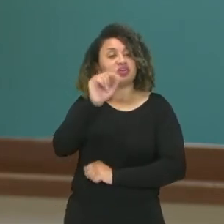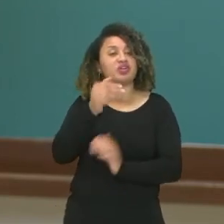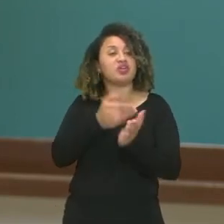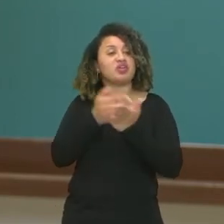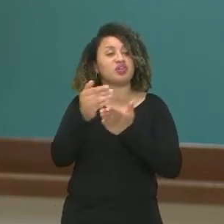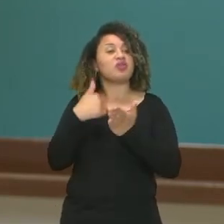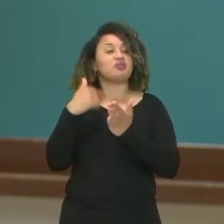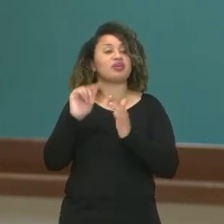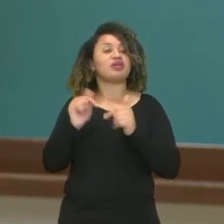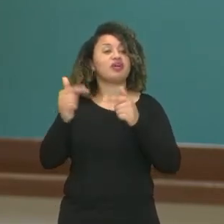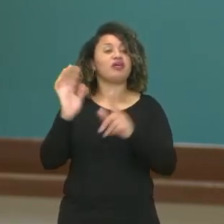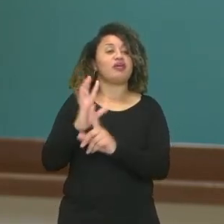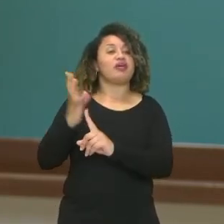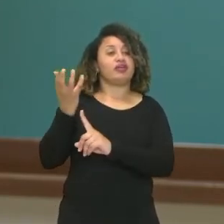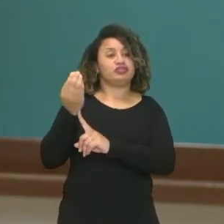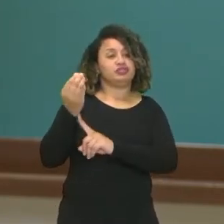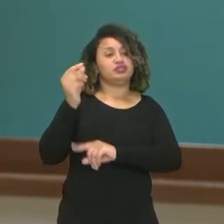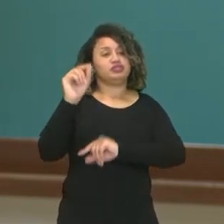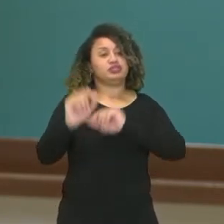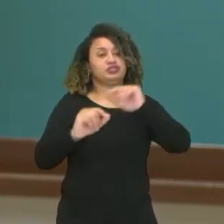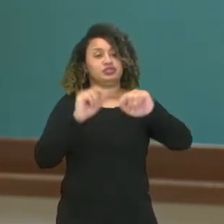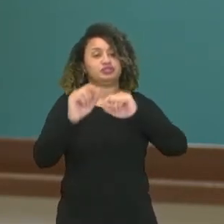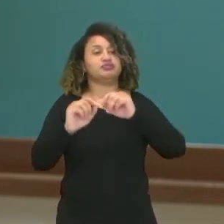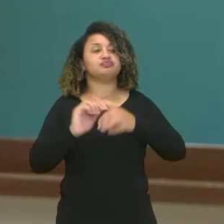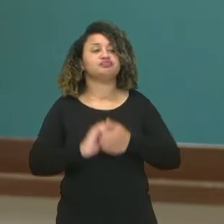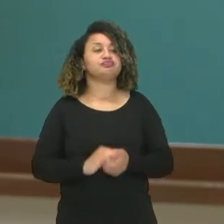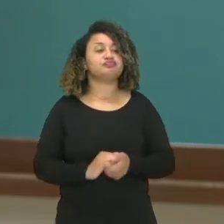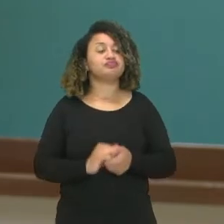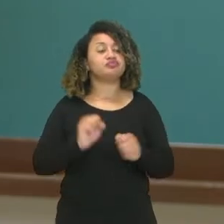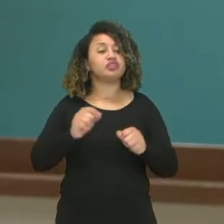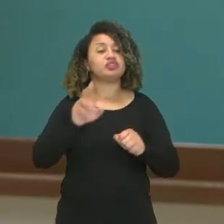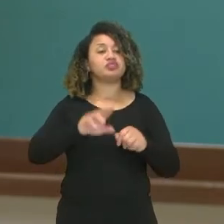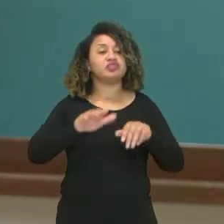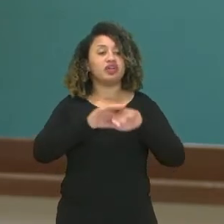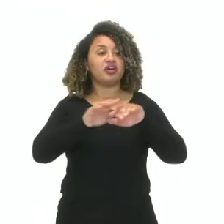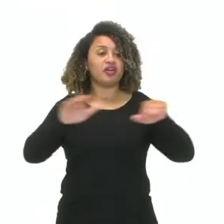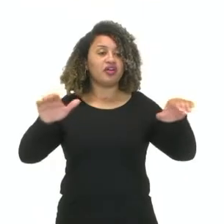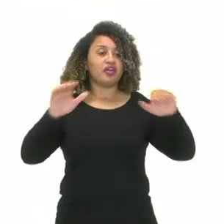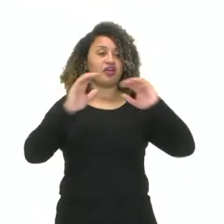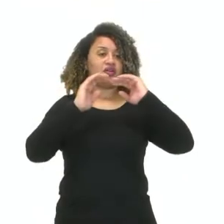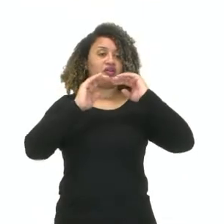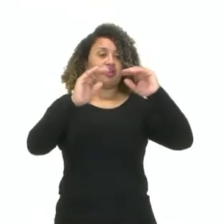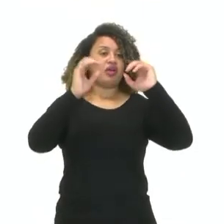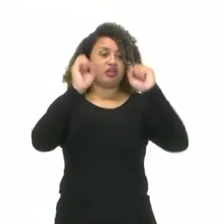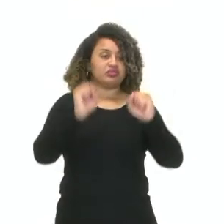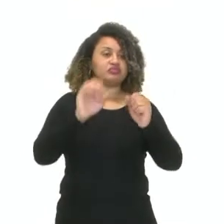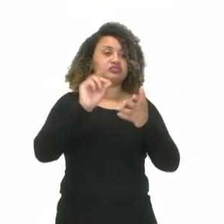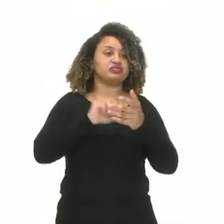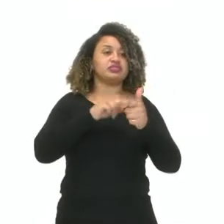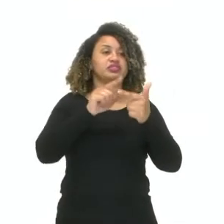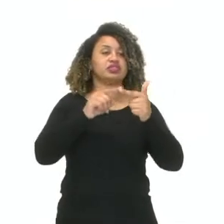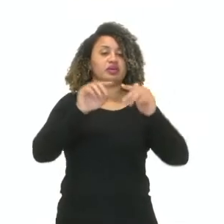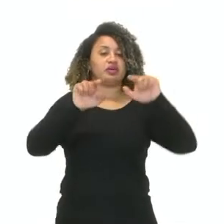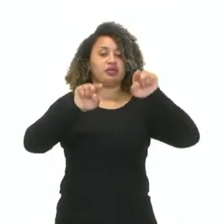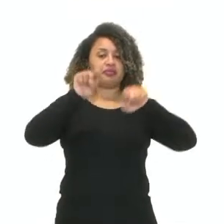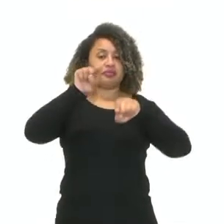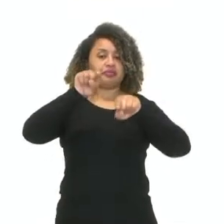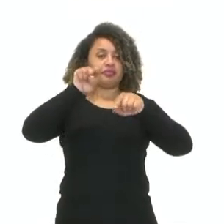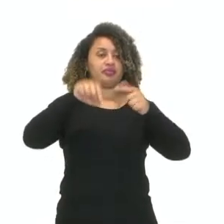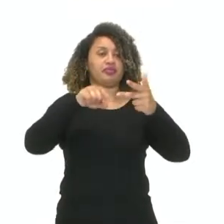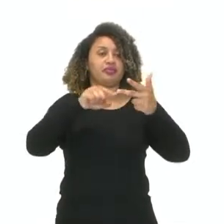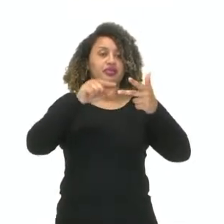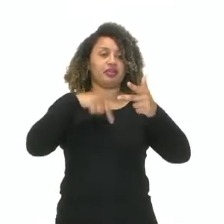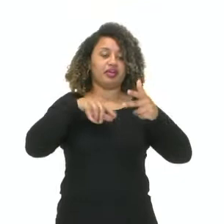ginástica artística, tá? Então, a gente pode utilizar as barras, a barra fixa, as barras paralelas, cavalo